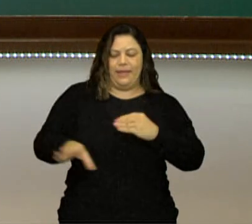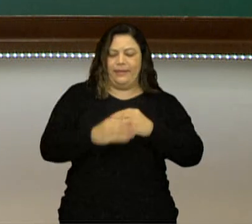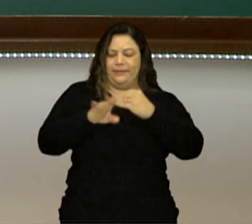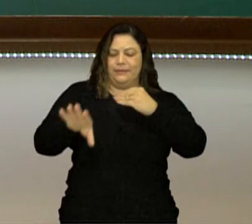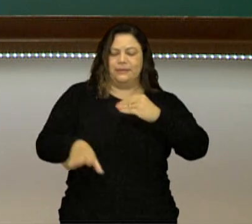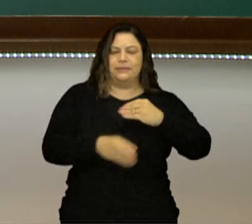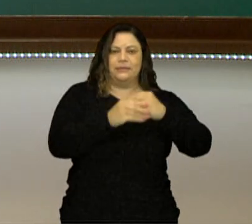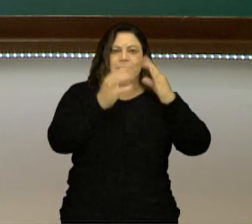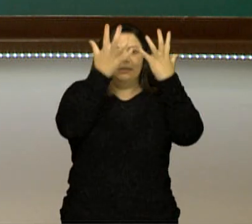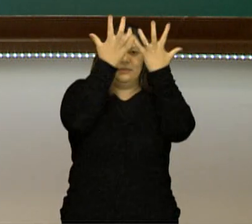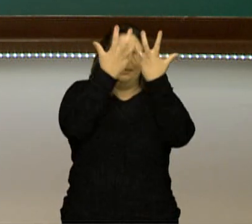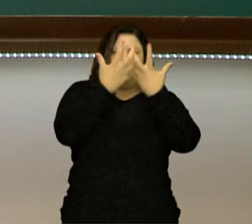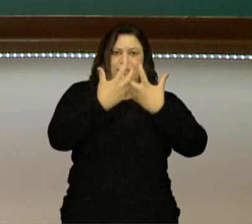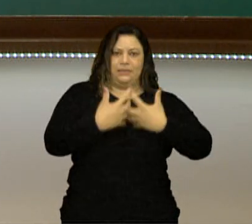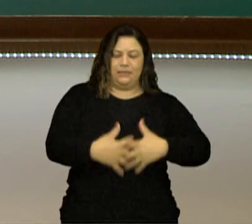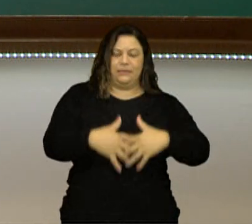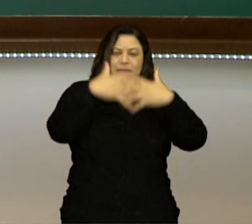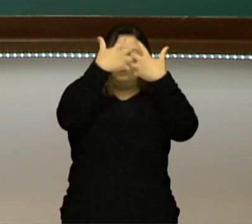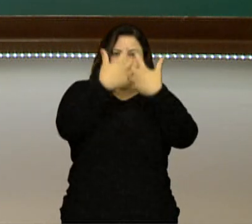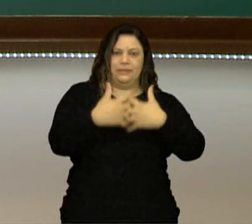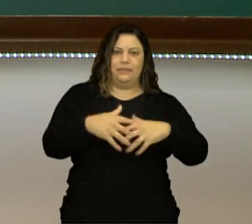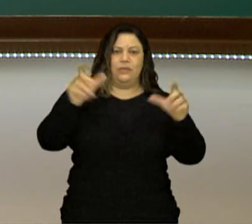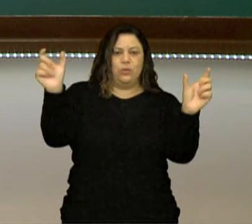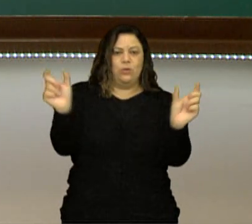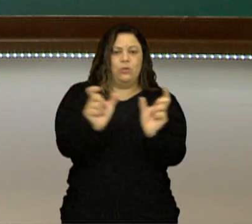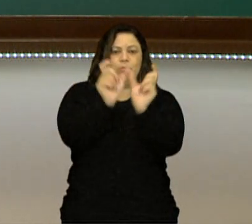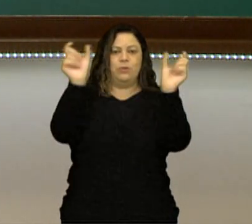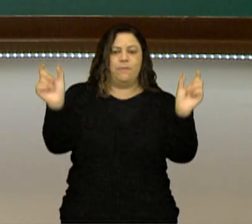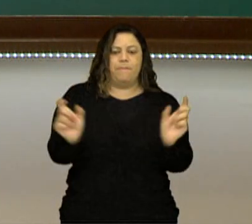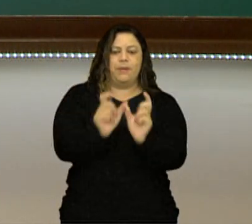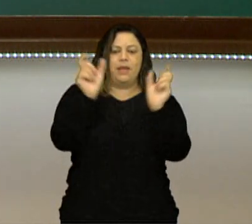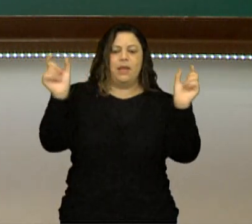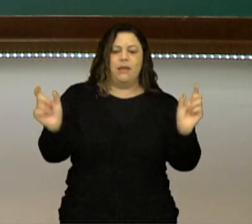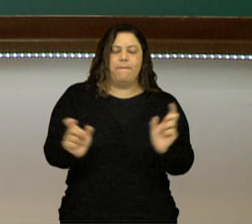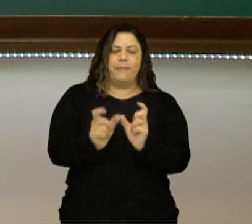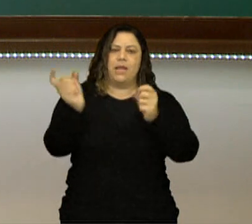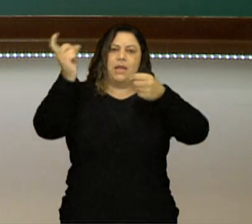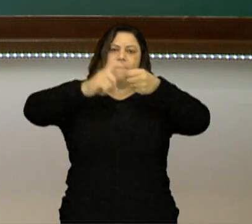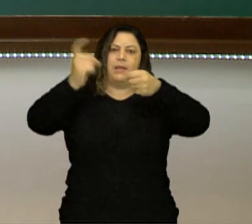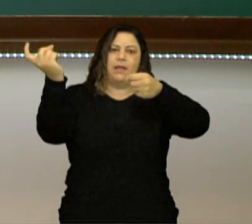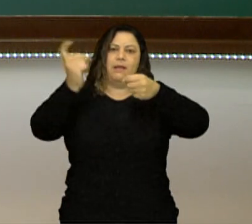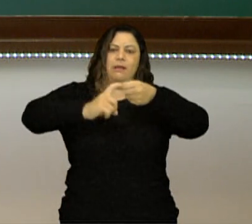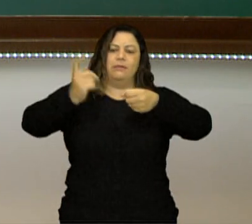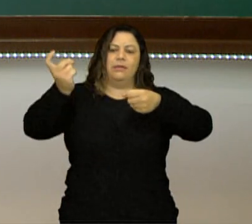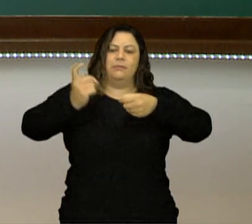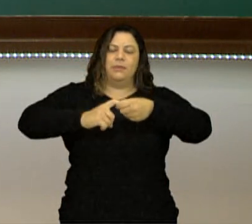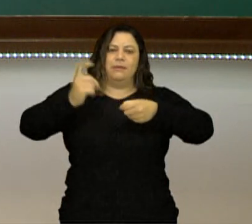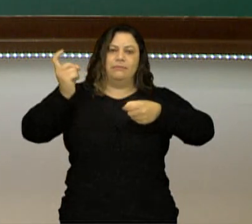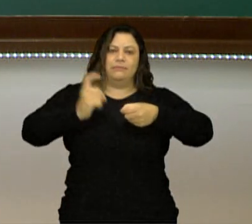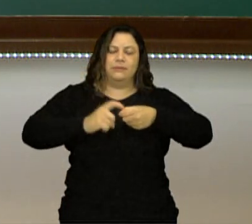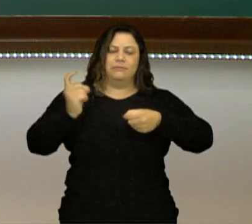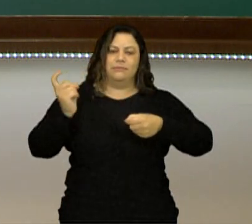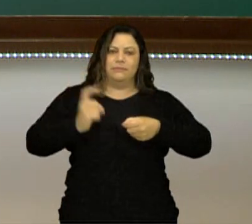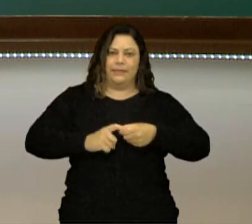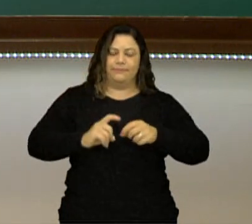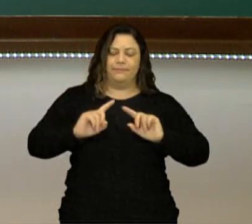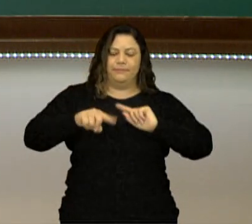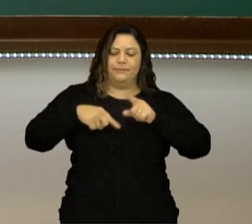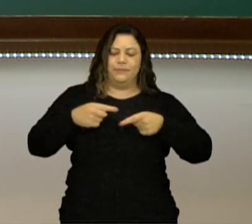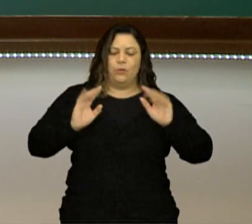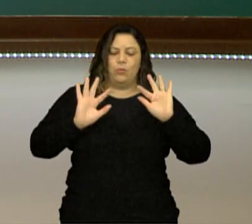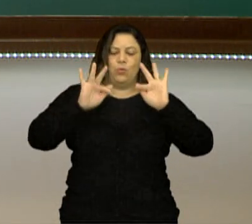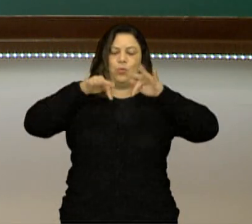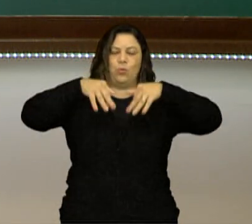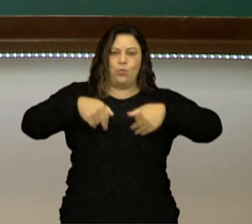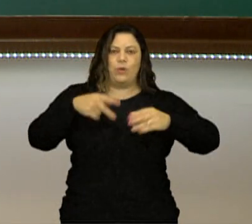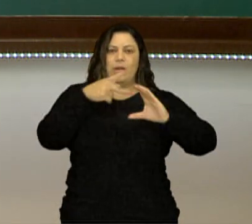as sequências de informações, de códigos, para produzir no final lá das contas uma proteína.